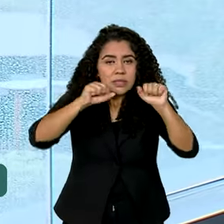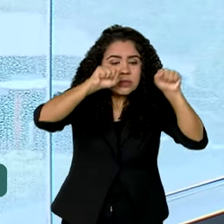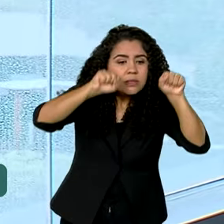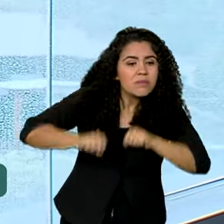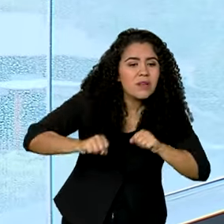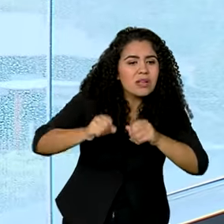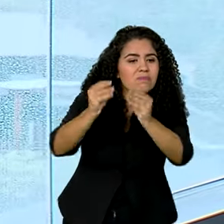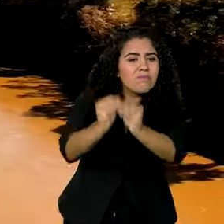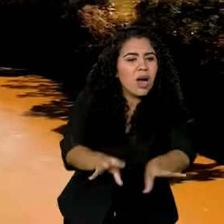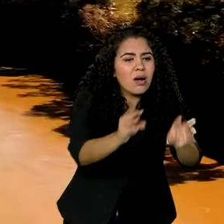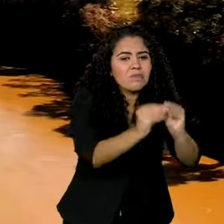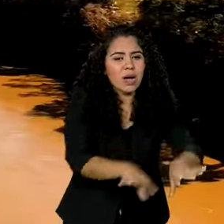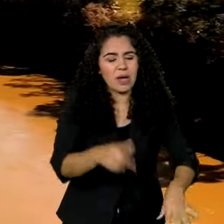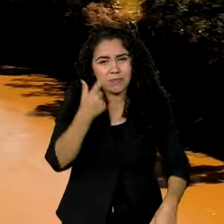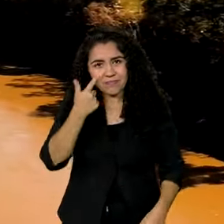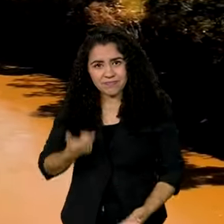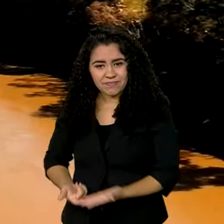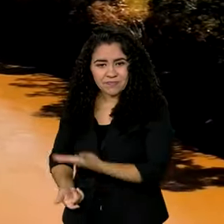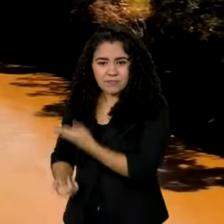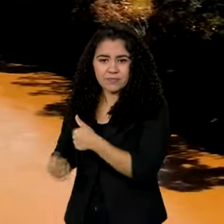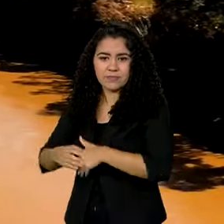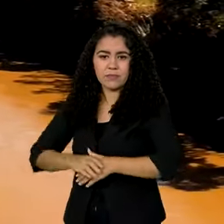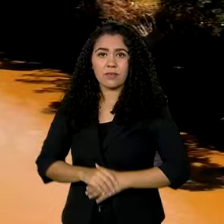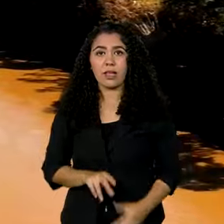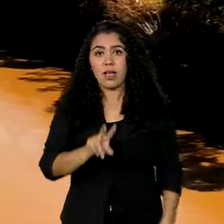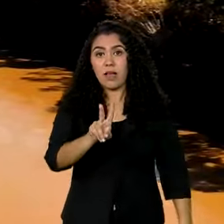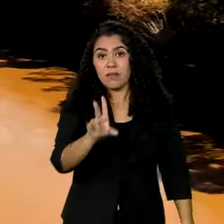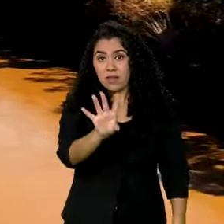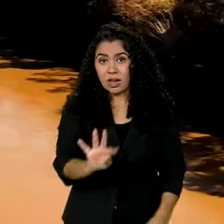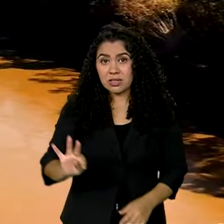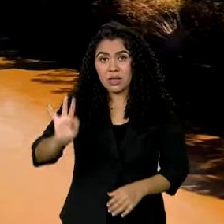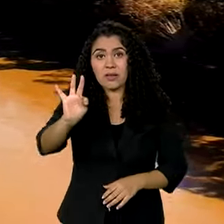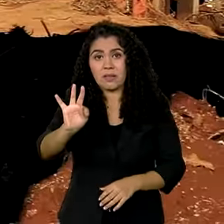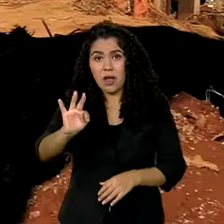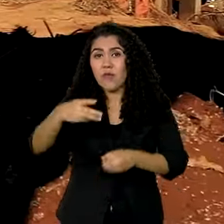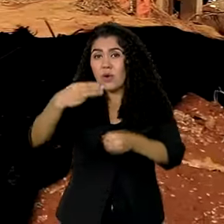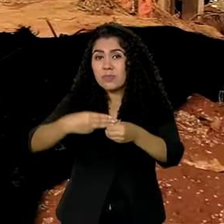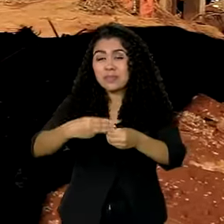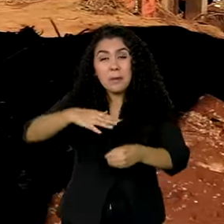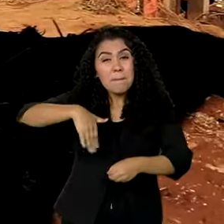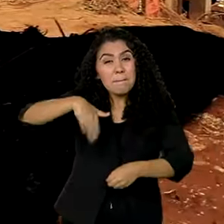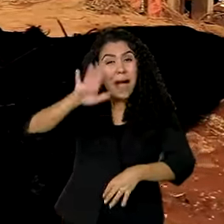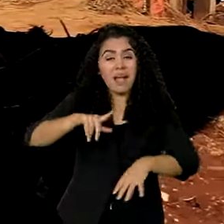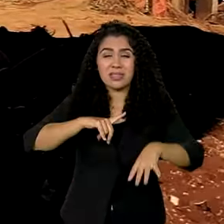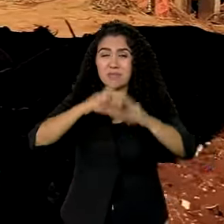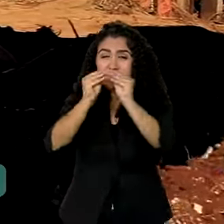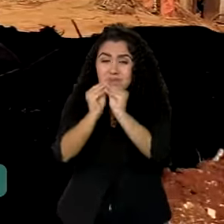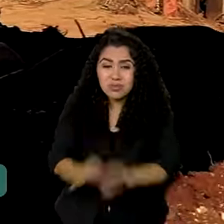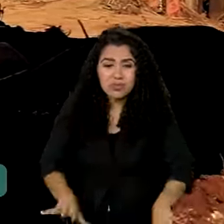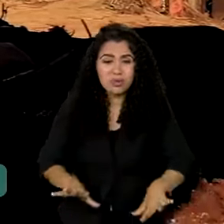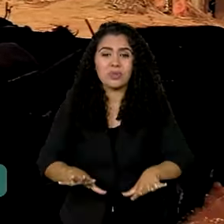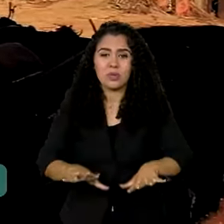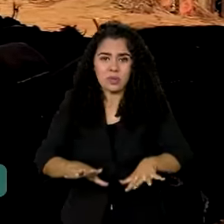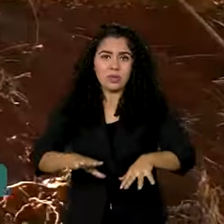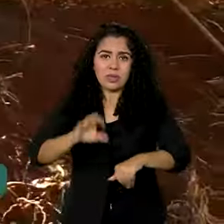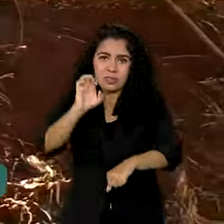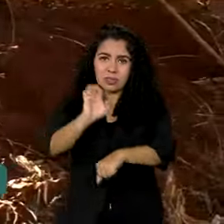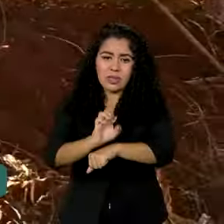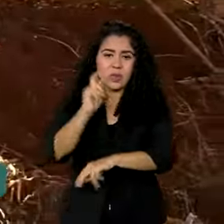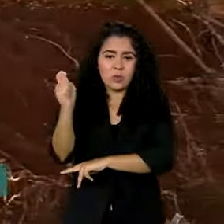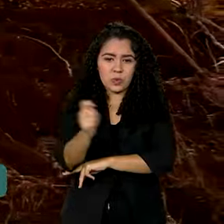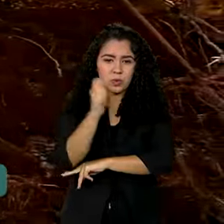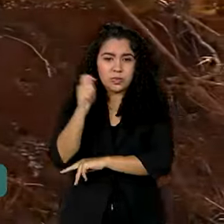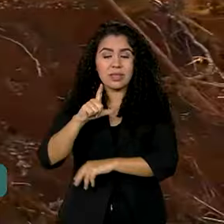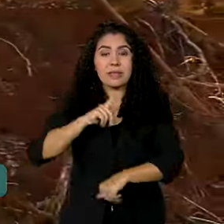na reportagem. O Vale do Taquari foi uma das regiões mais afetadas pelas enchentes que atingiram o Rio Grande do Sul. Com mais